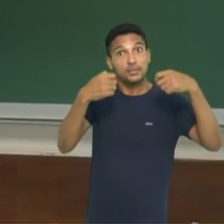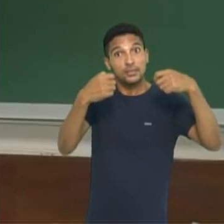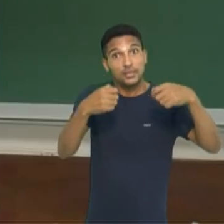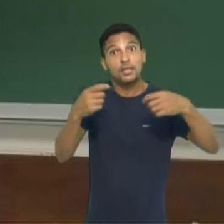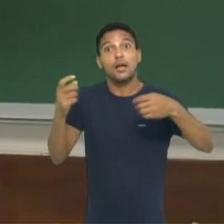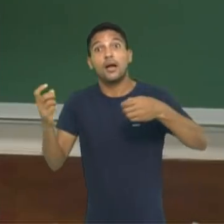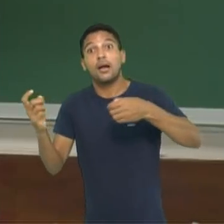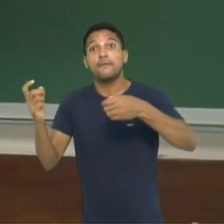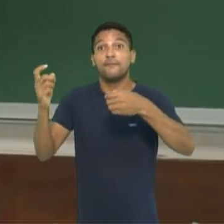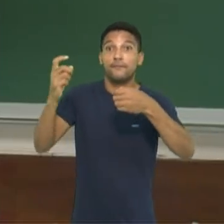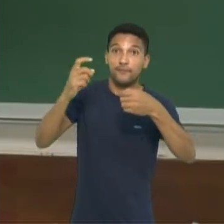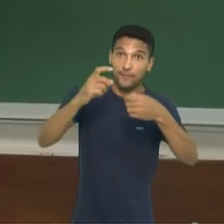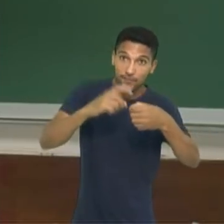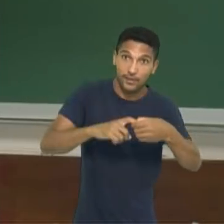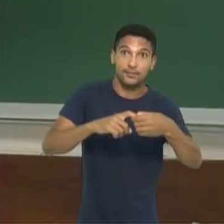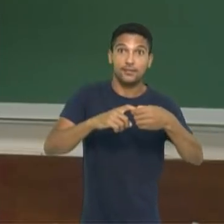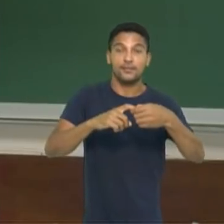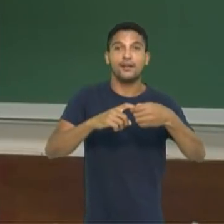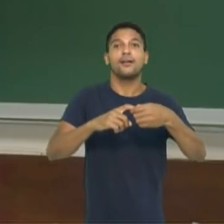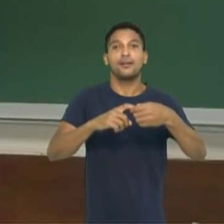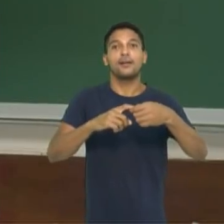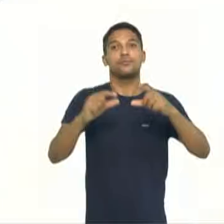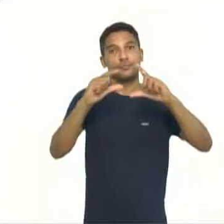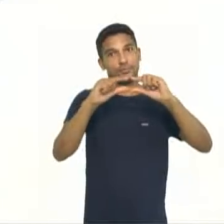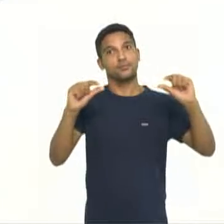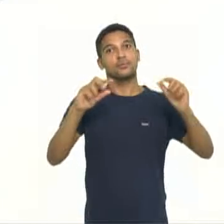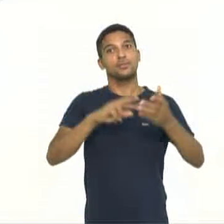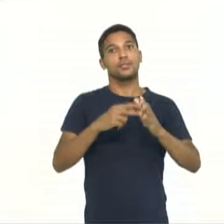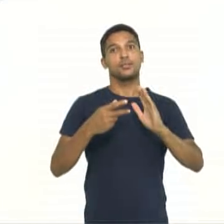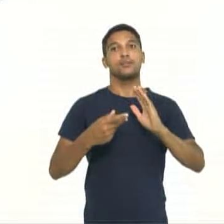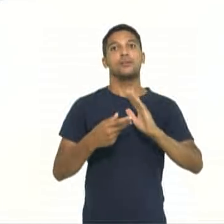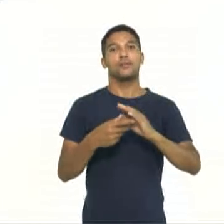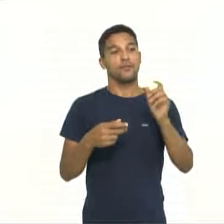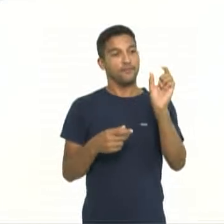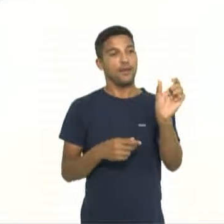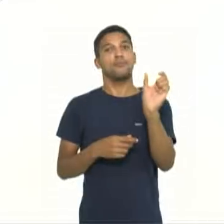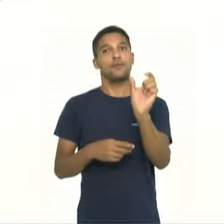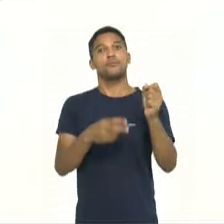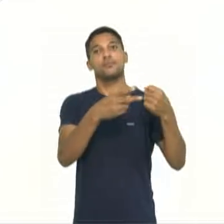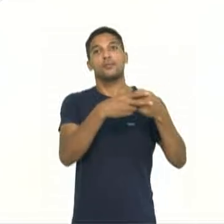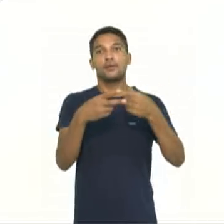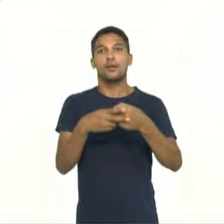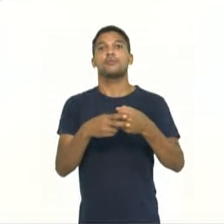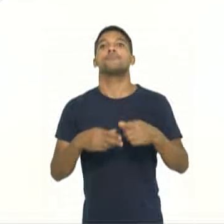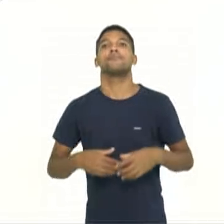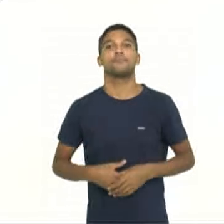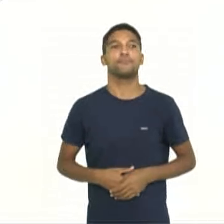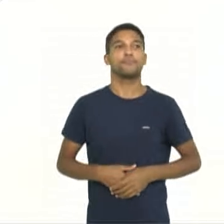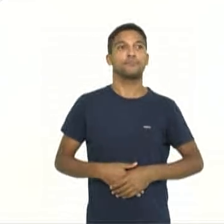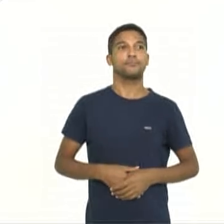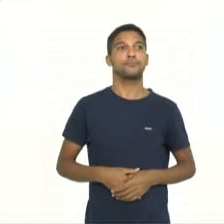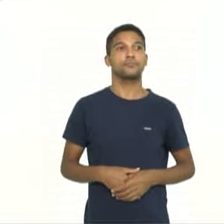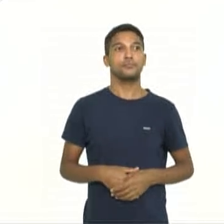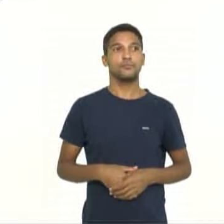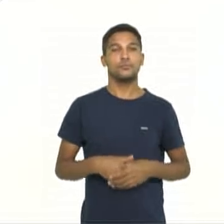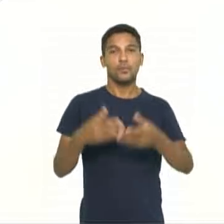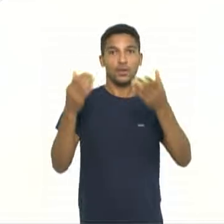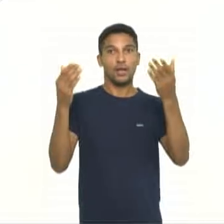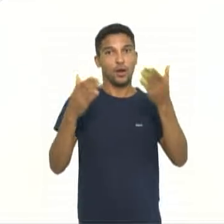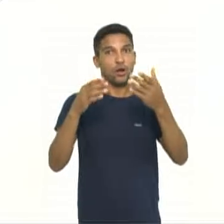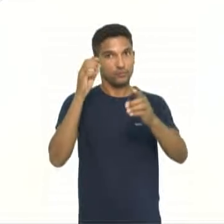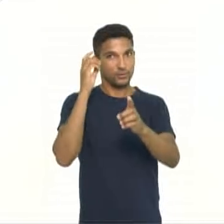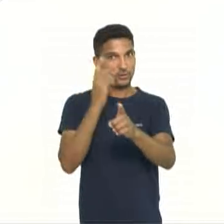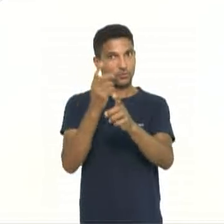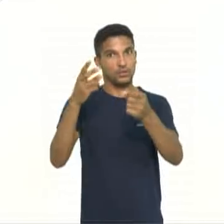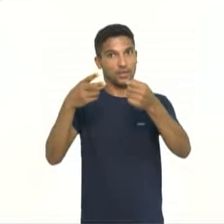texto e vocês vão localizar um verbo no futuro do presente, né? Que vem antes de um verbo no